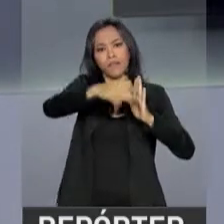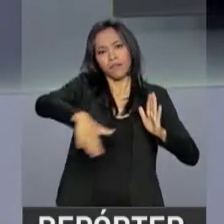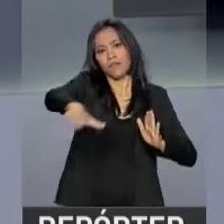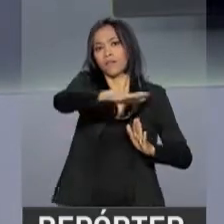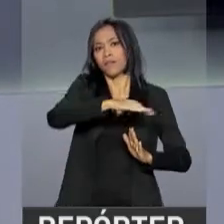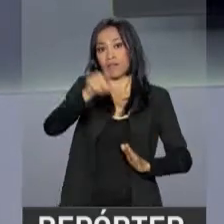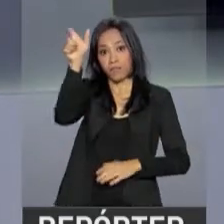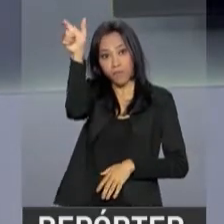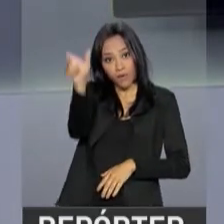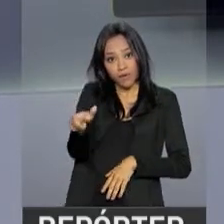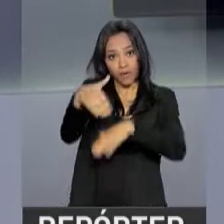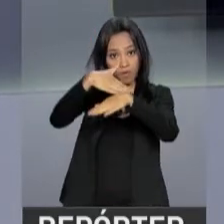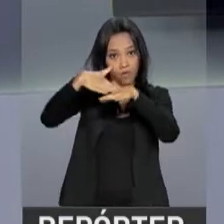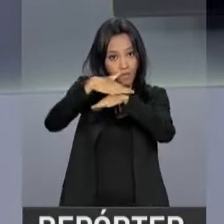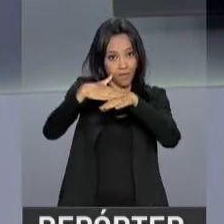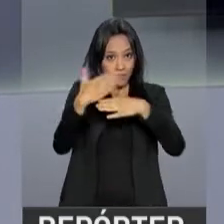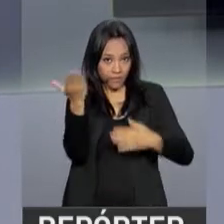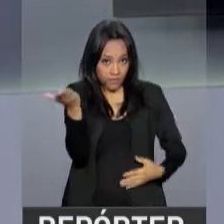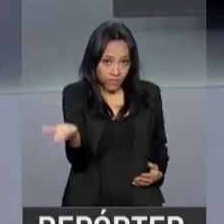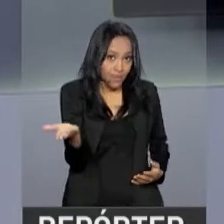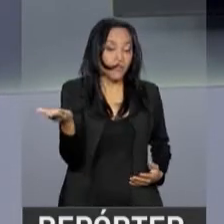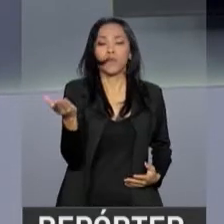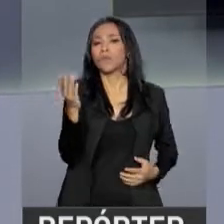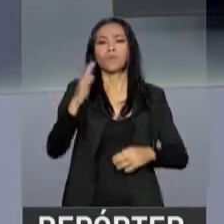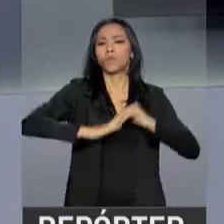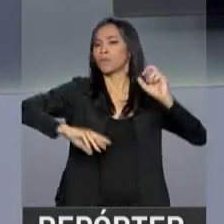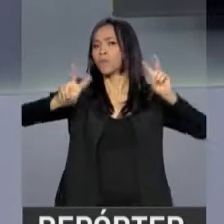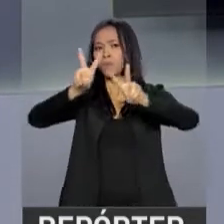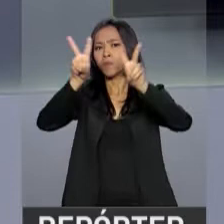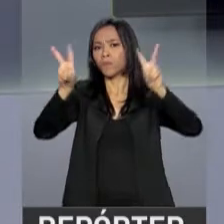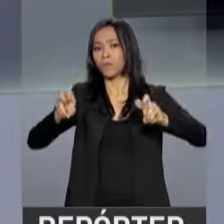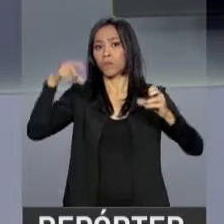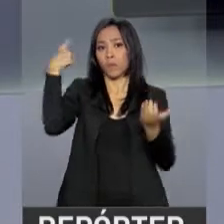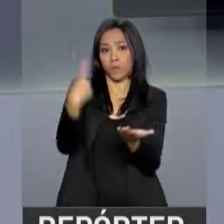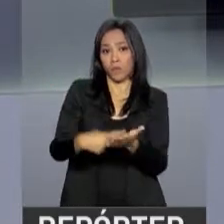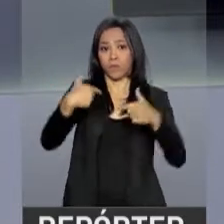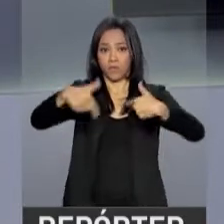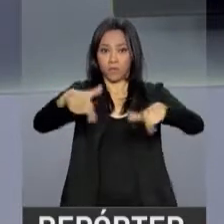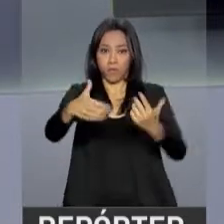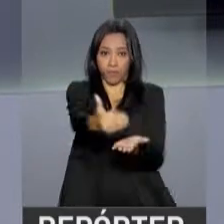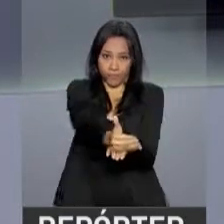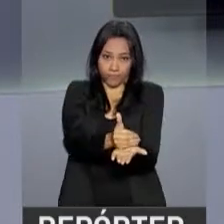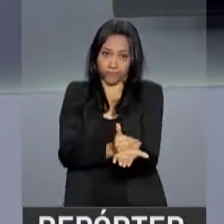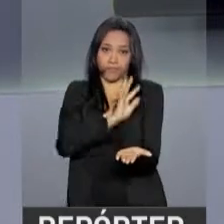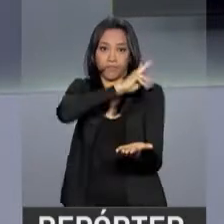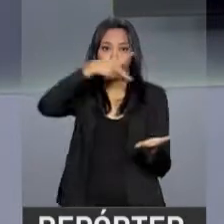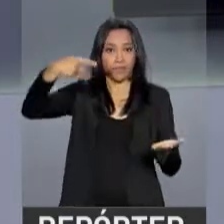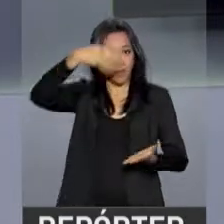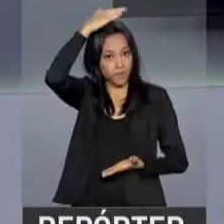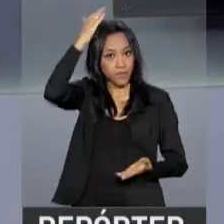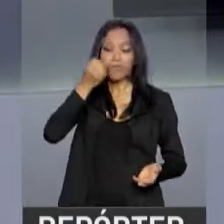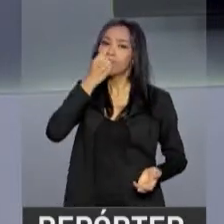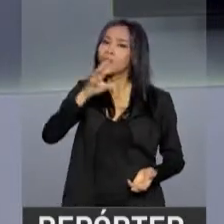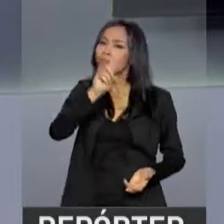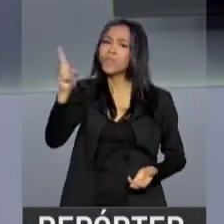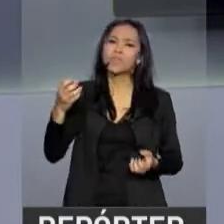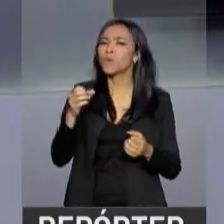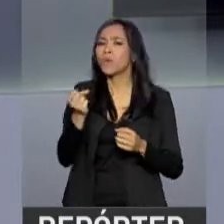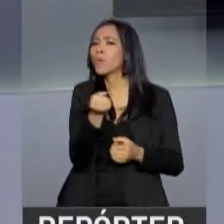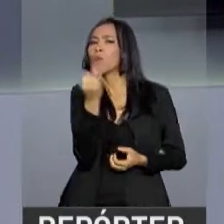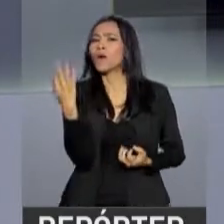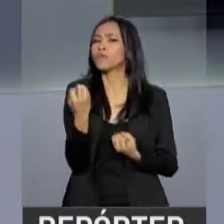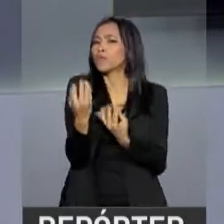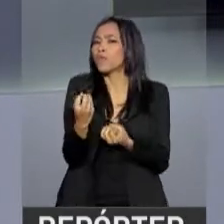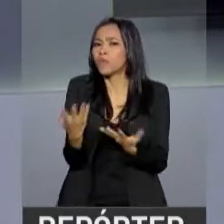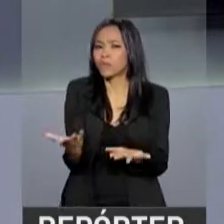conversar ao vivo com a repórter neide pereira sobre a agenda do presidente michel temer bom dia e quais são suas informações